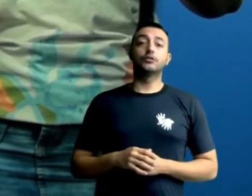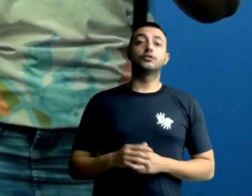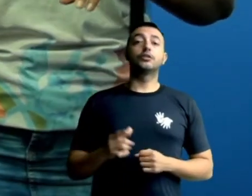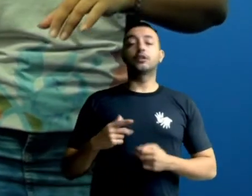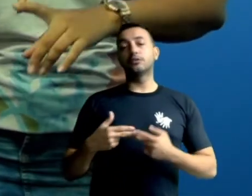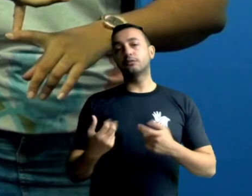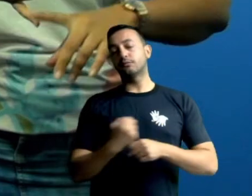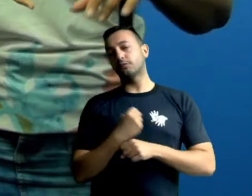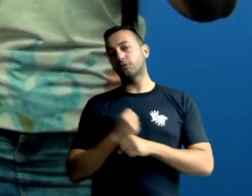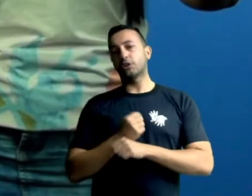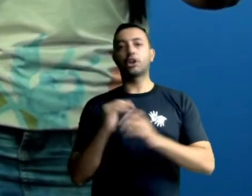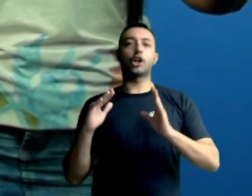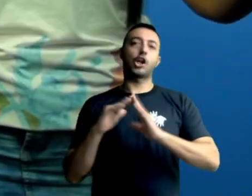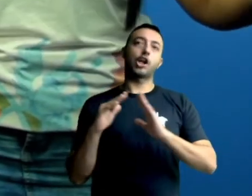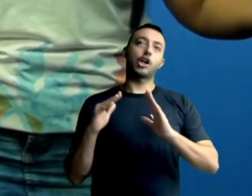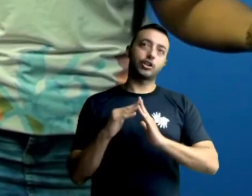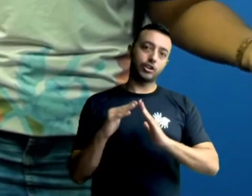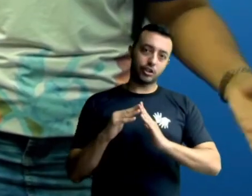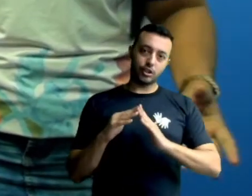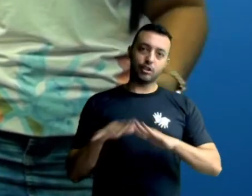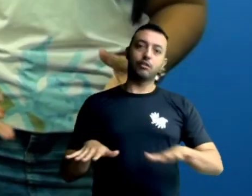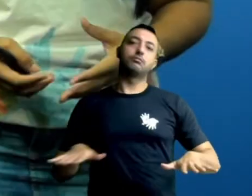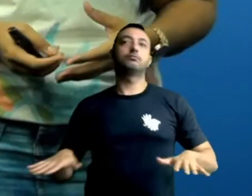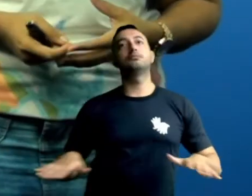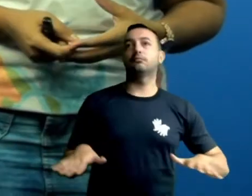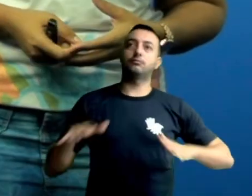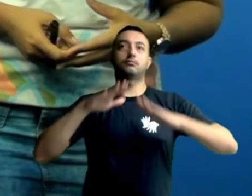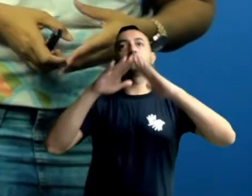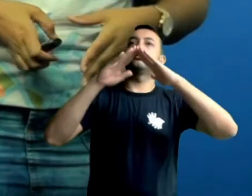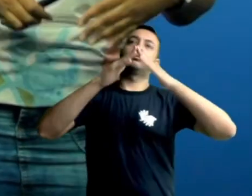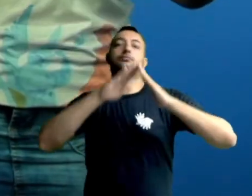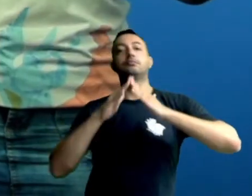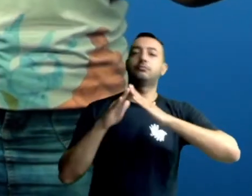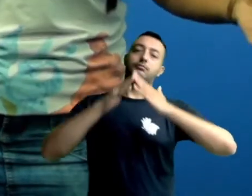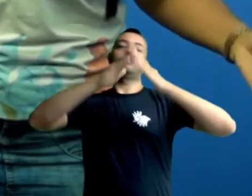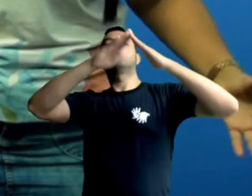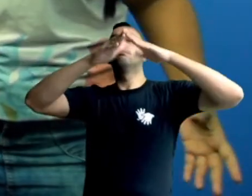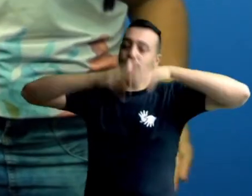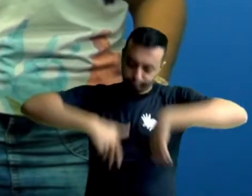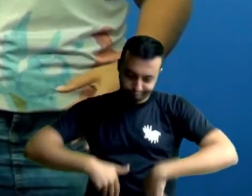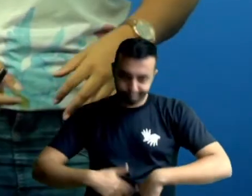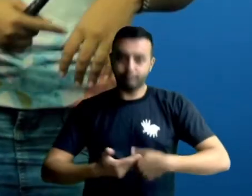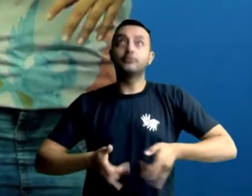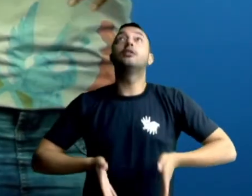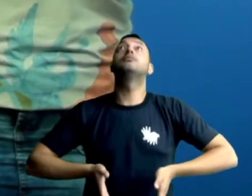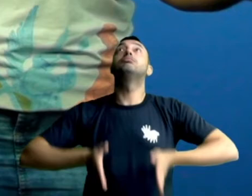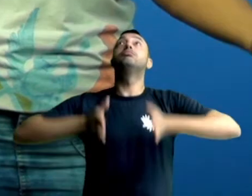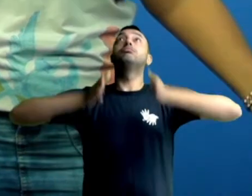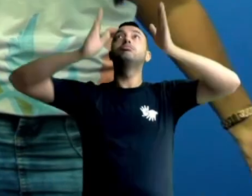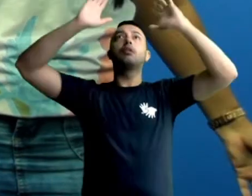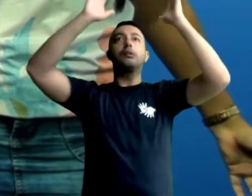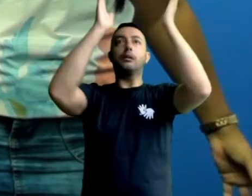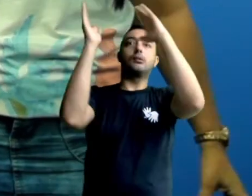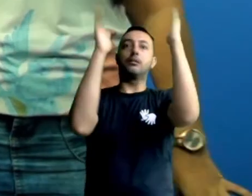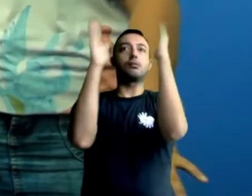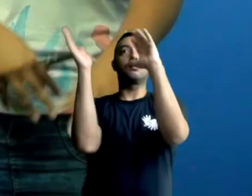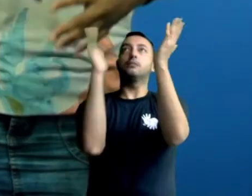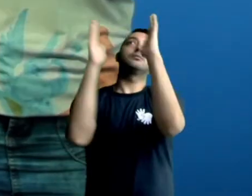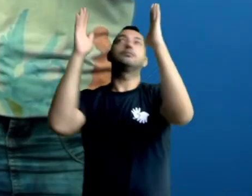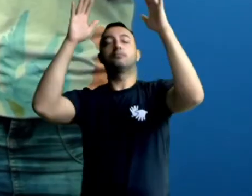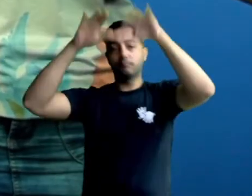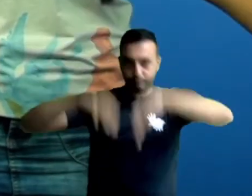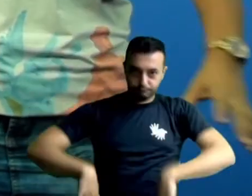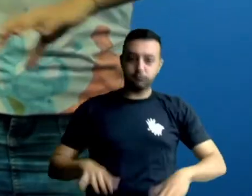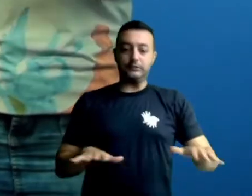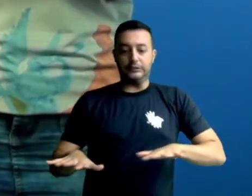elementos construídos, como casas, eles derrubaram as casas das pessoas, os prédios caíram, algumas pontes quebraram, o